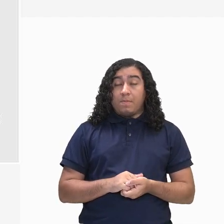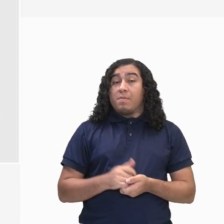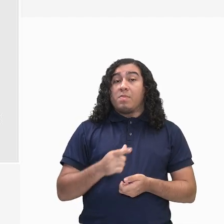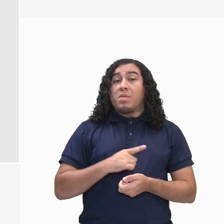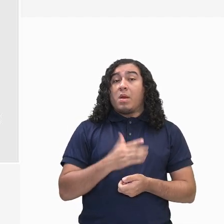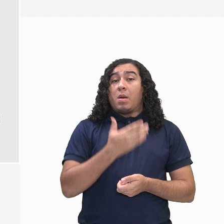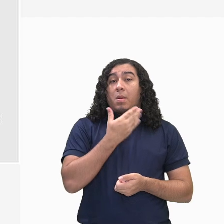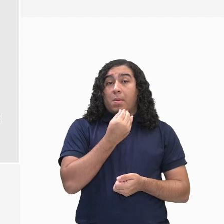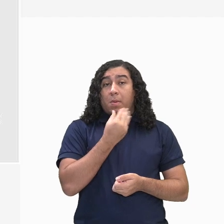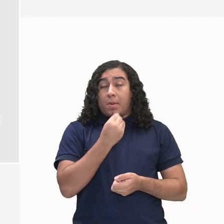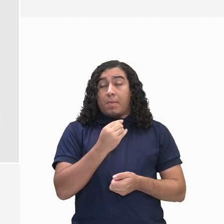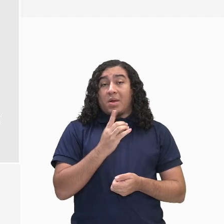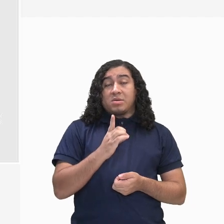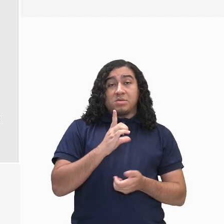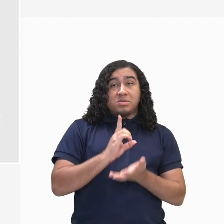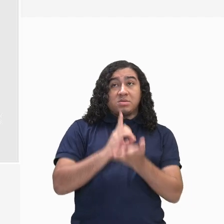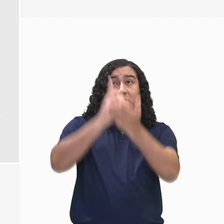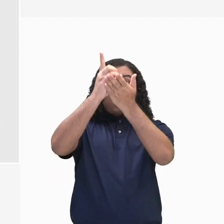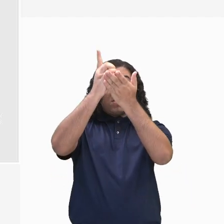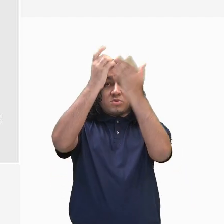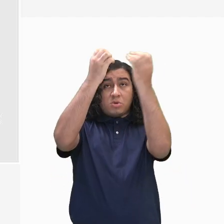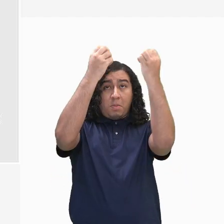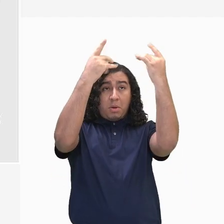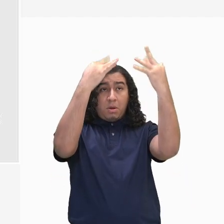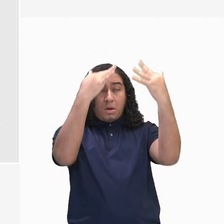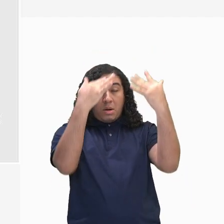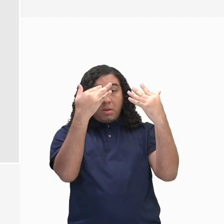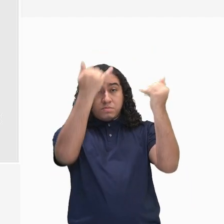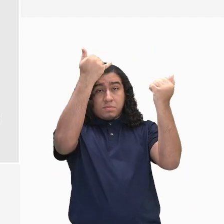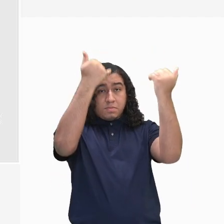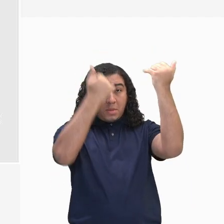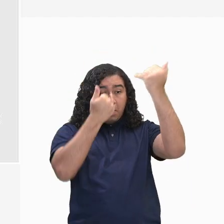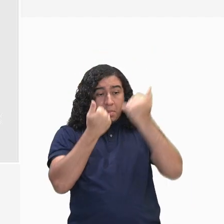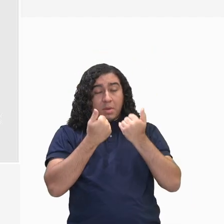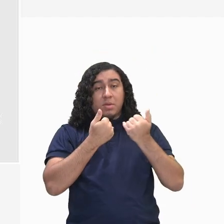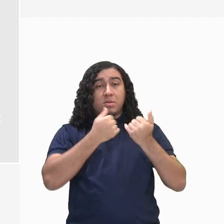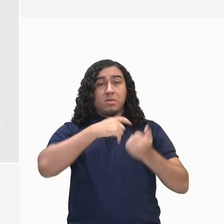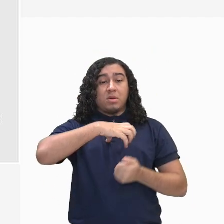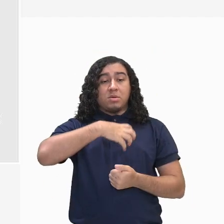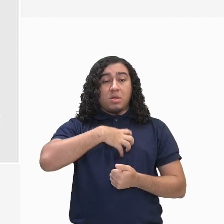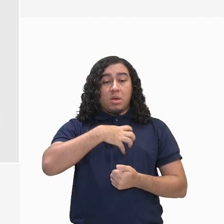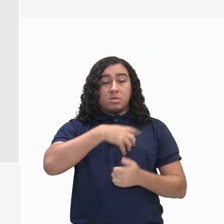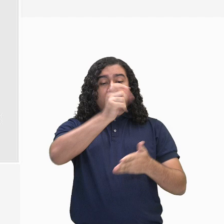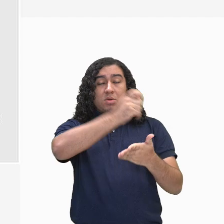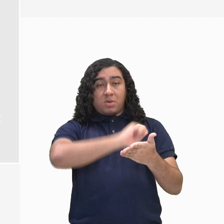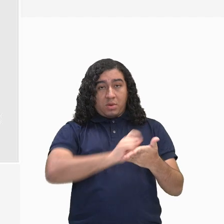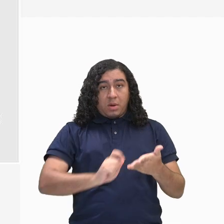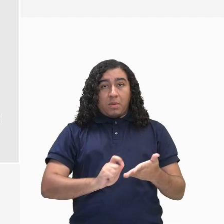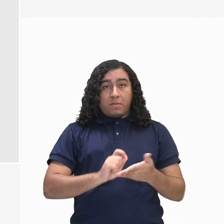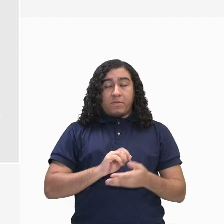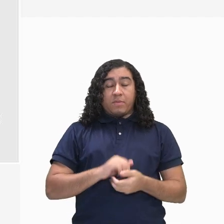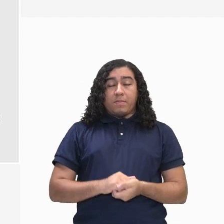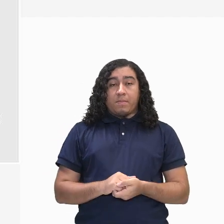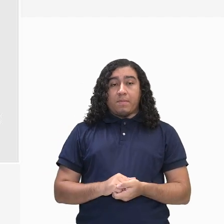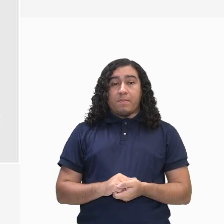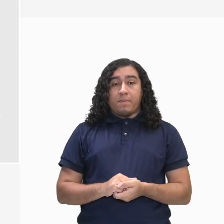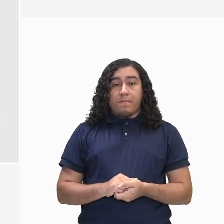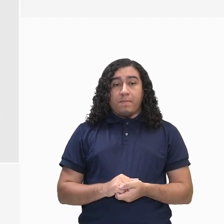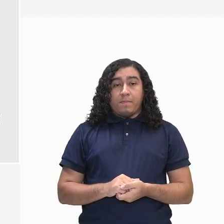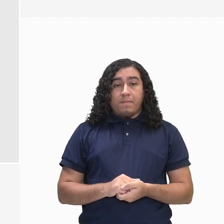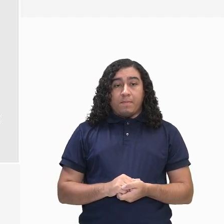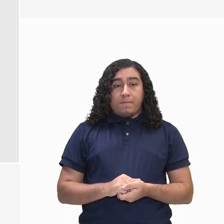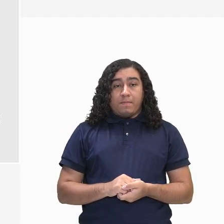para escrever os livros bíblicos. Deus inspira, coloca na mente e no coração do ser humano